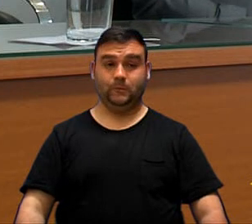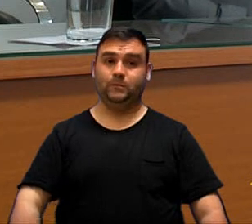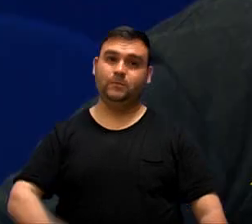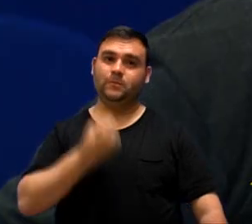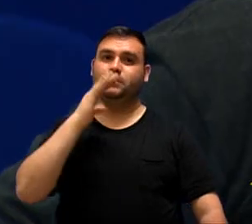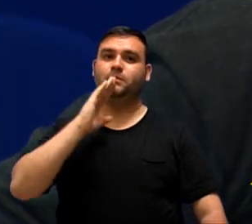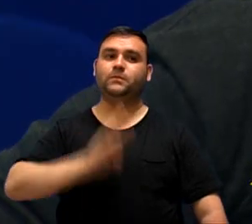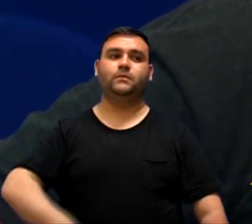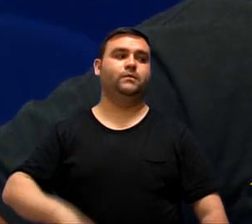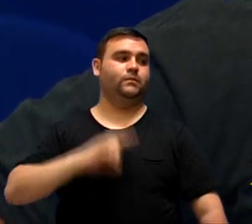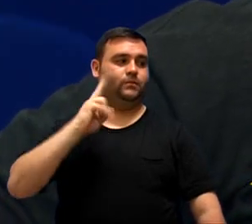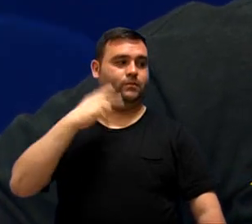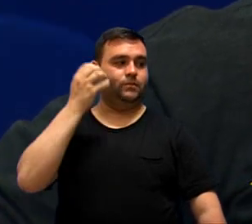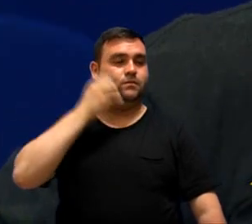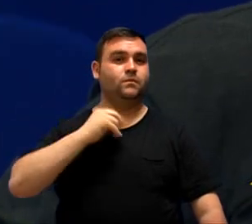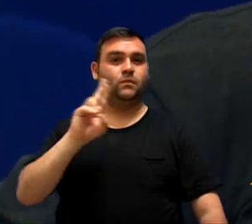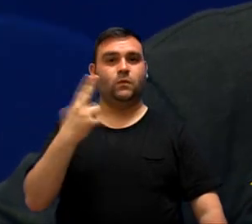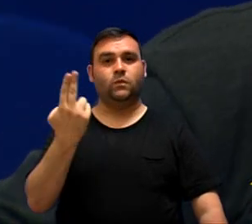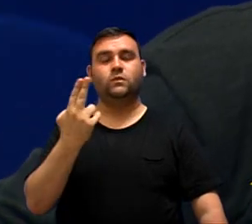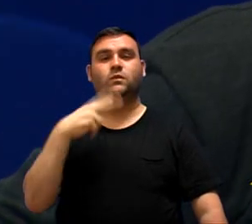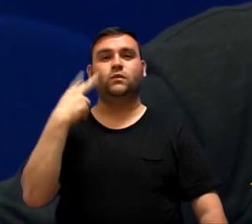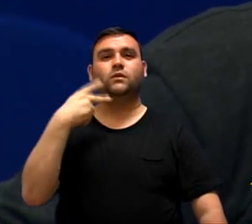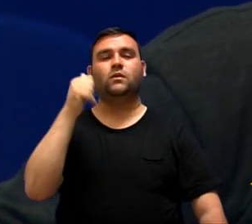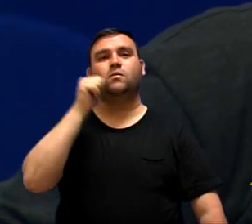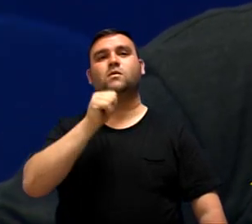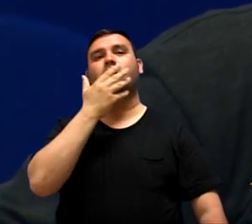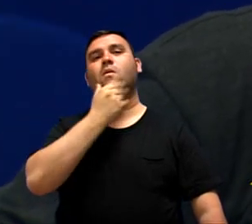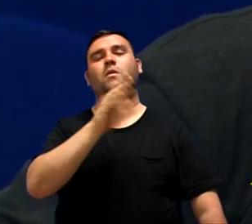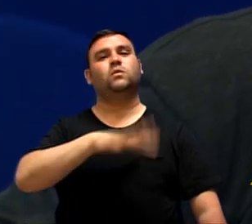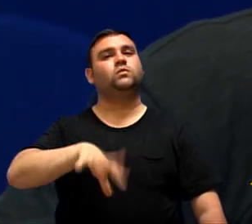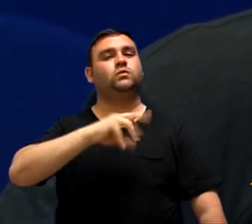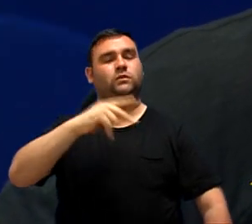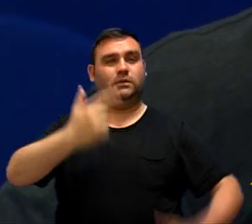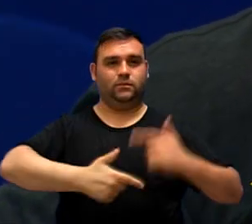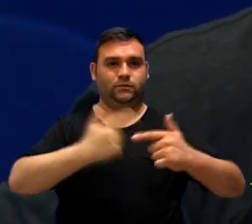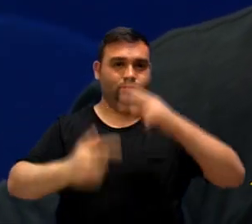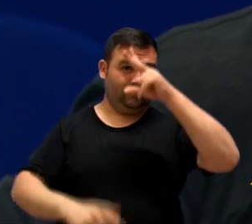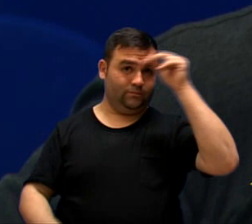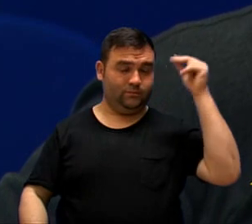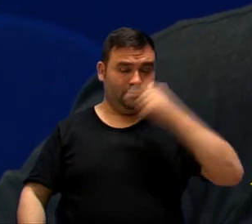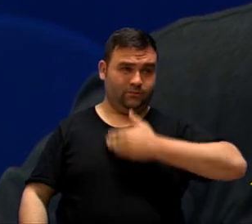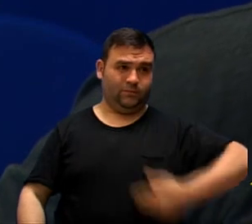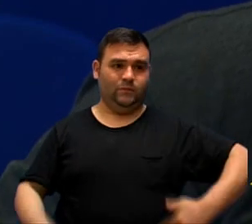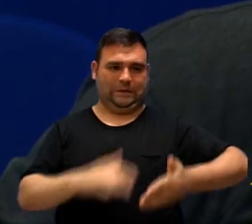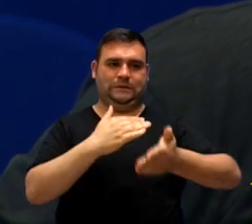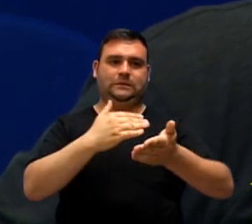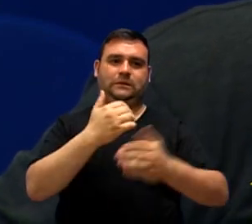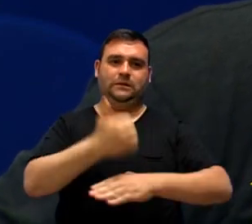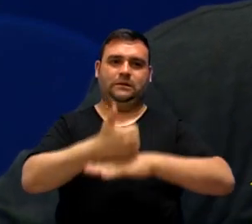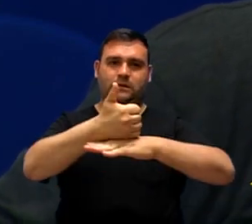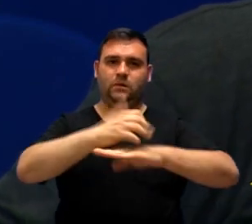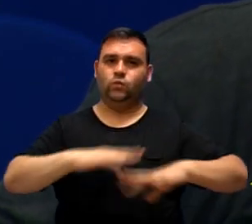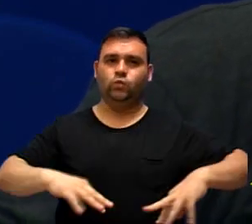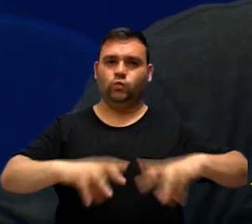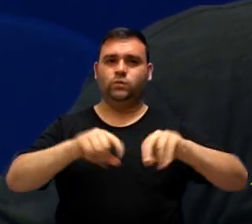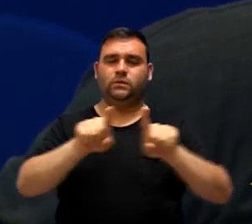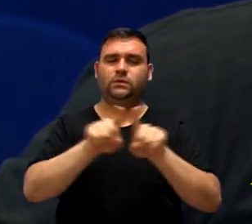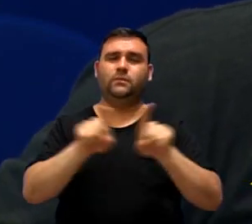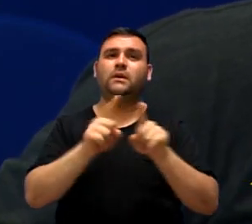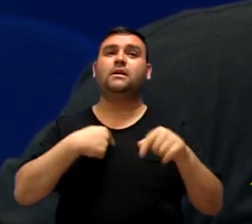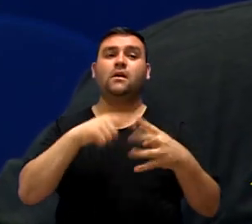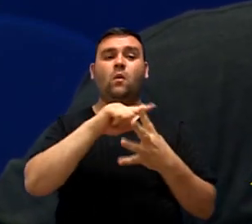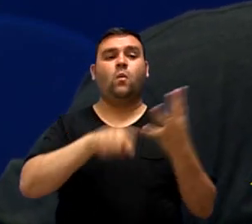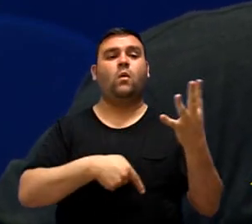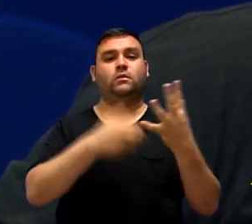Boa tarde, vereador Hudson, vereadoras, vereadores, servidores, secretários presentes. Eu tenho